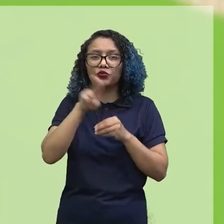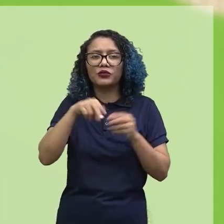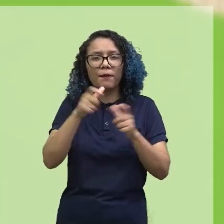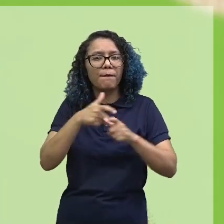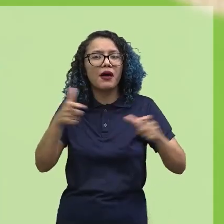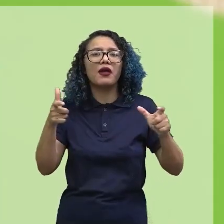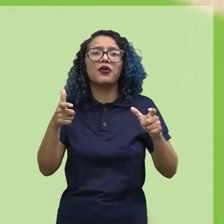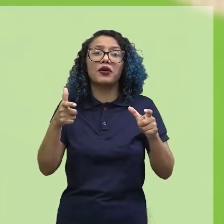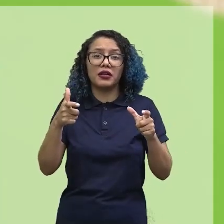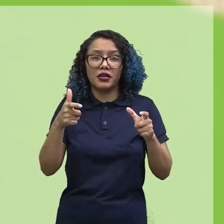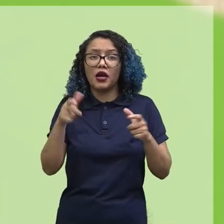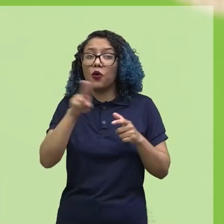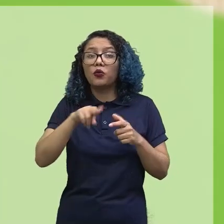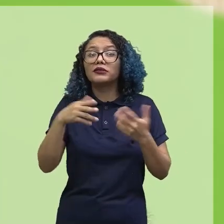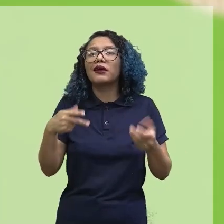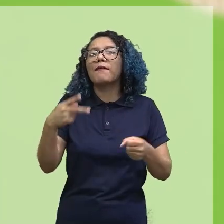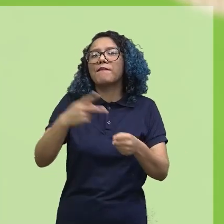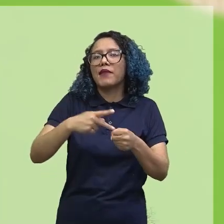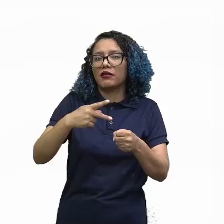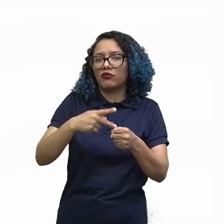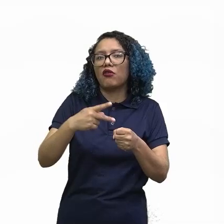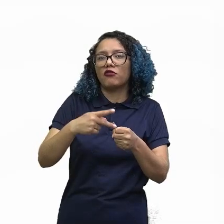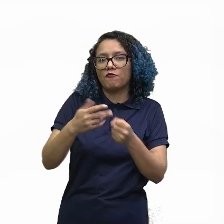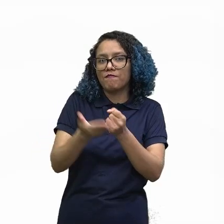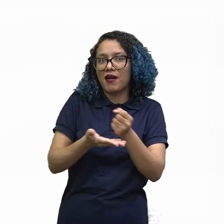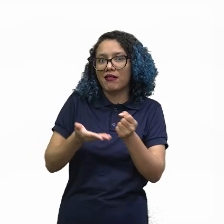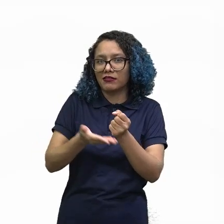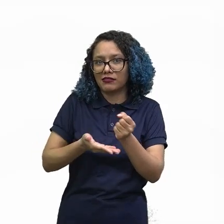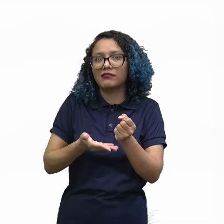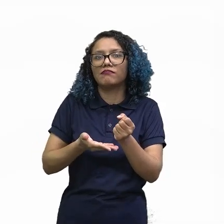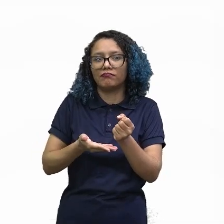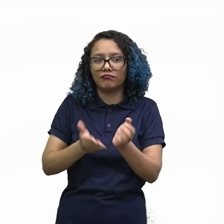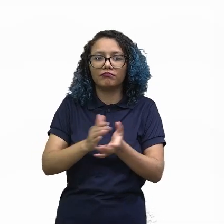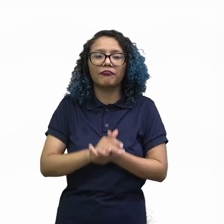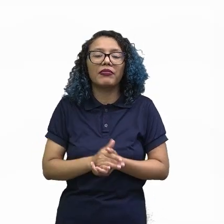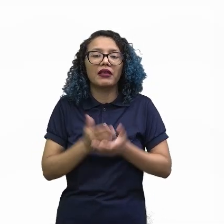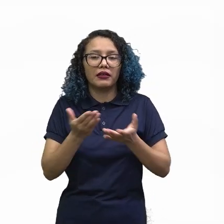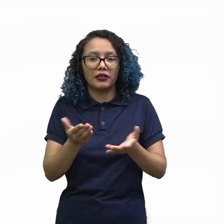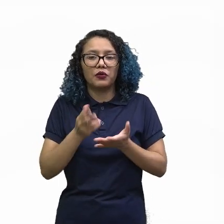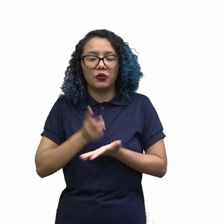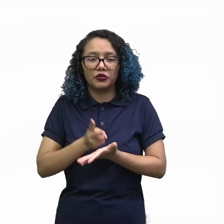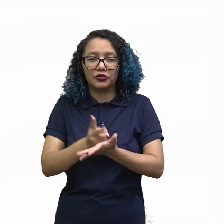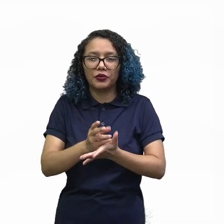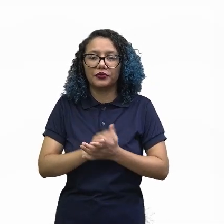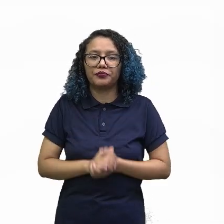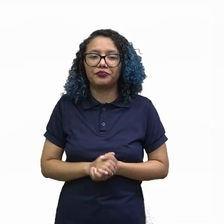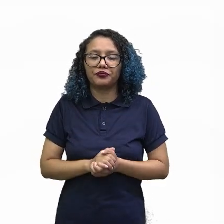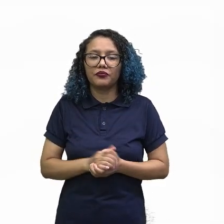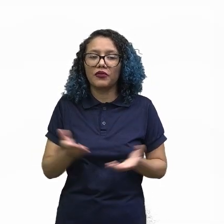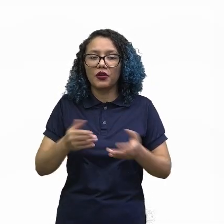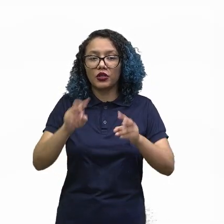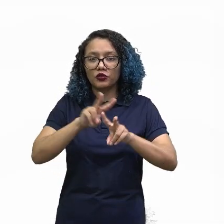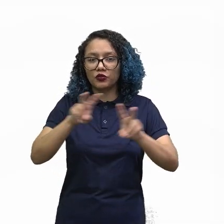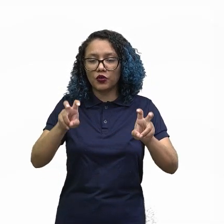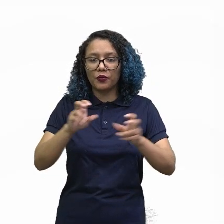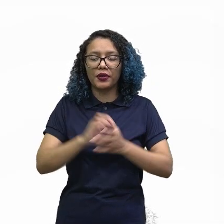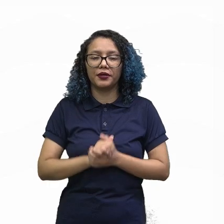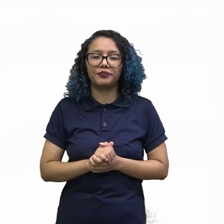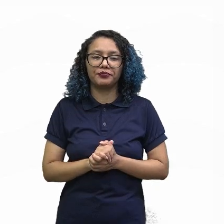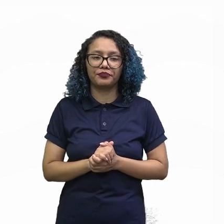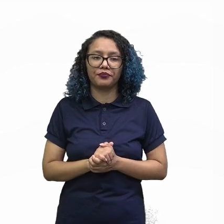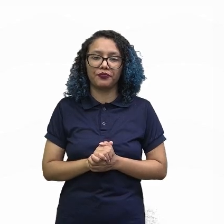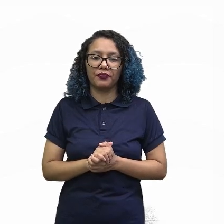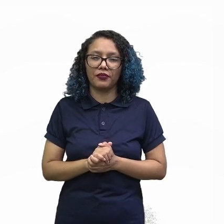maioria deles feita com petróleo. Bem, ainda falando sobre fontes não renováveis, vamos falar sobre